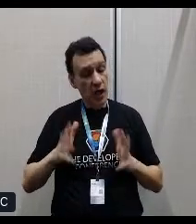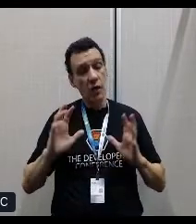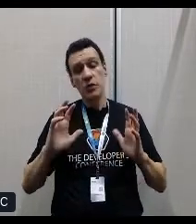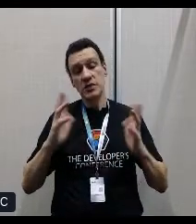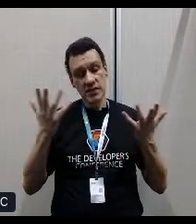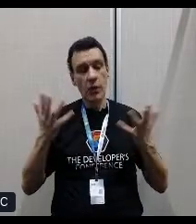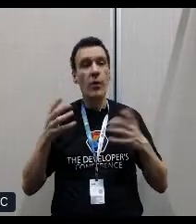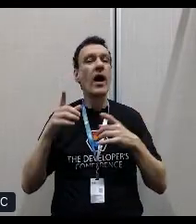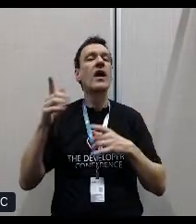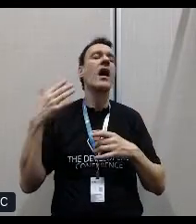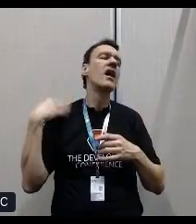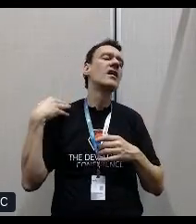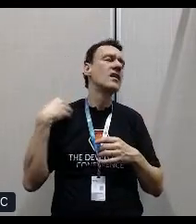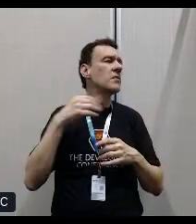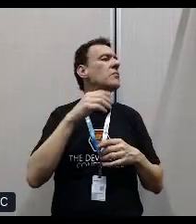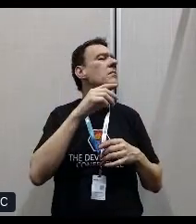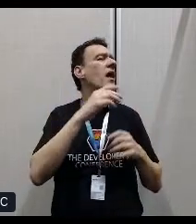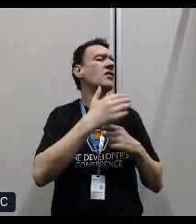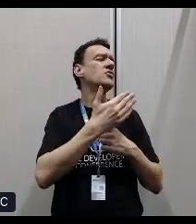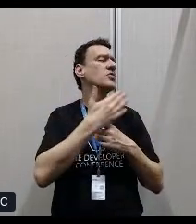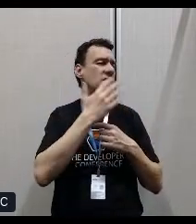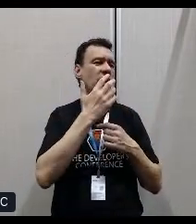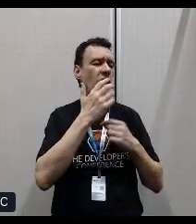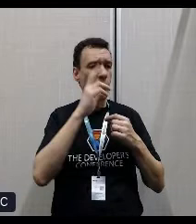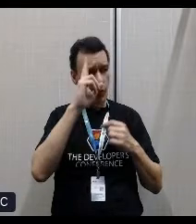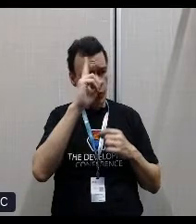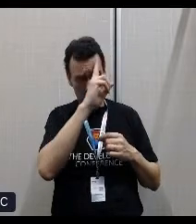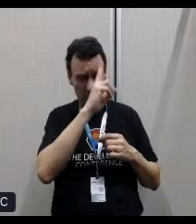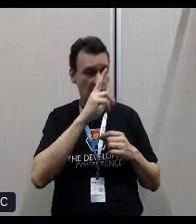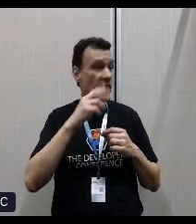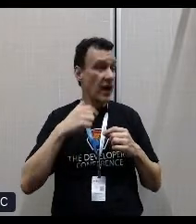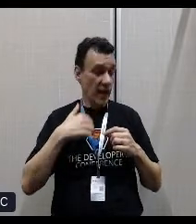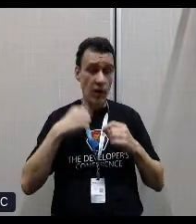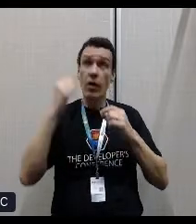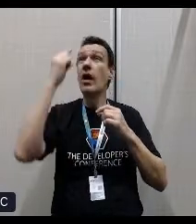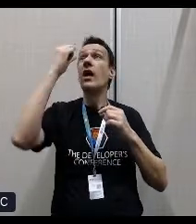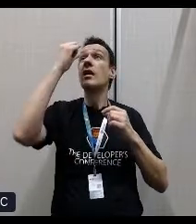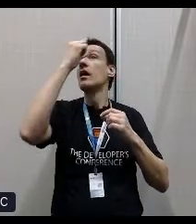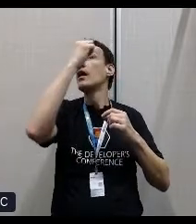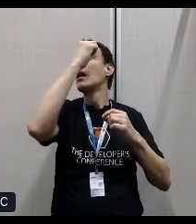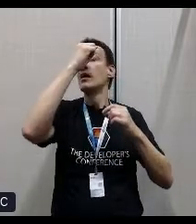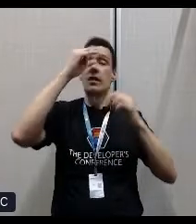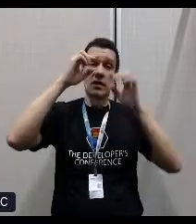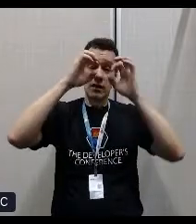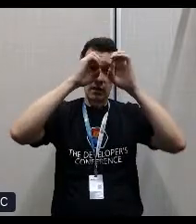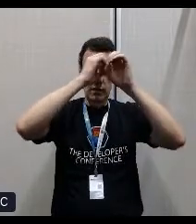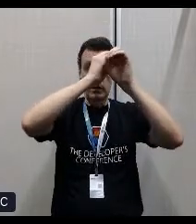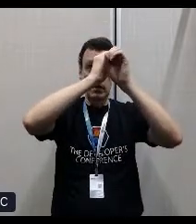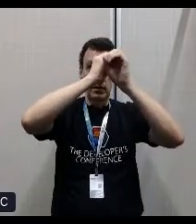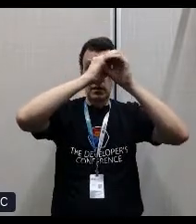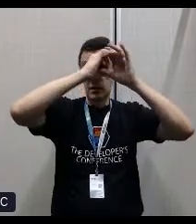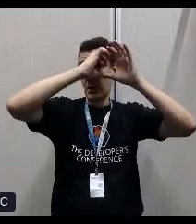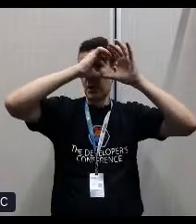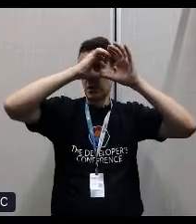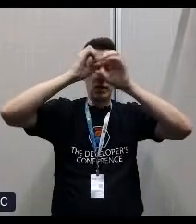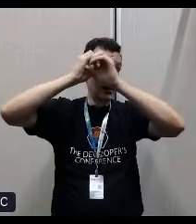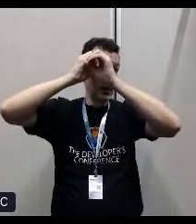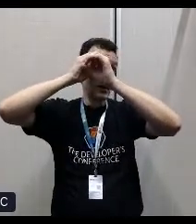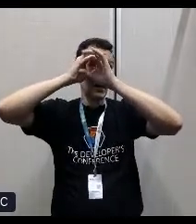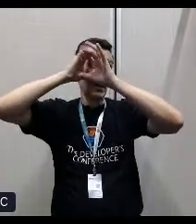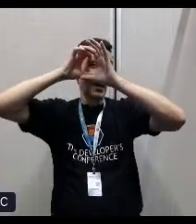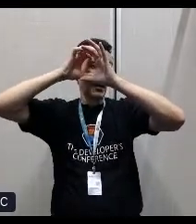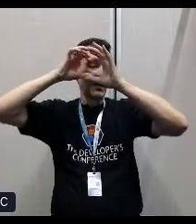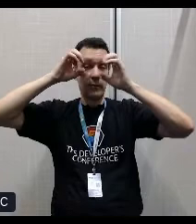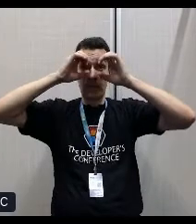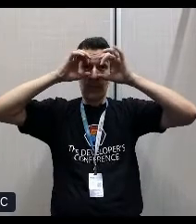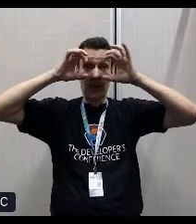para mim, porque eu não estou conseguindo, minha pupila está dilatada. Nessa situação específica, minha mãe se encontrava com uma pessoa não vidente, mas